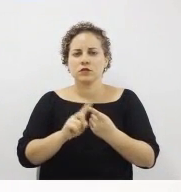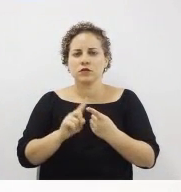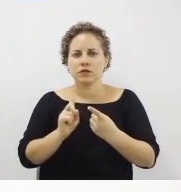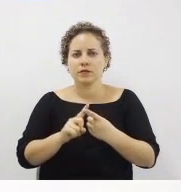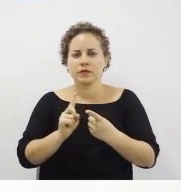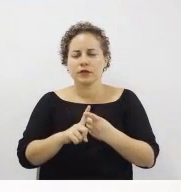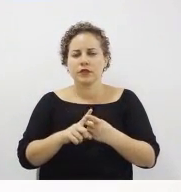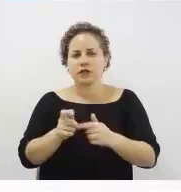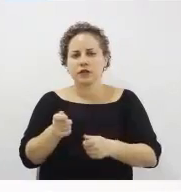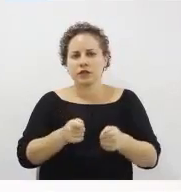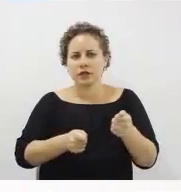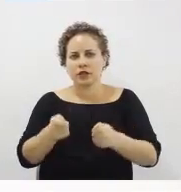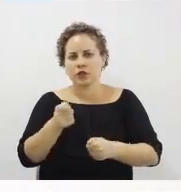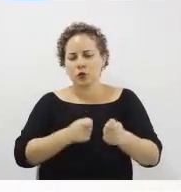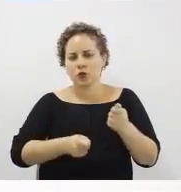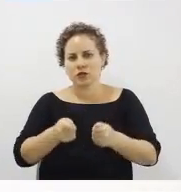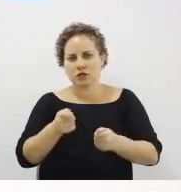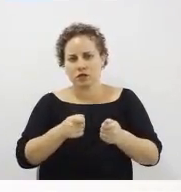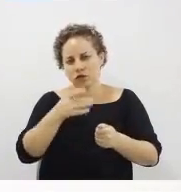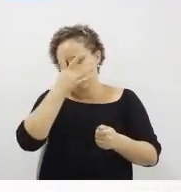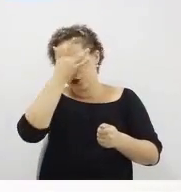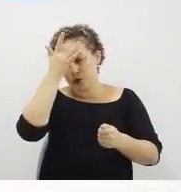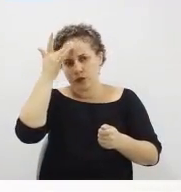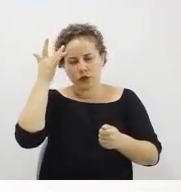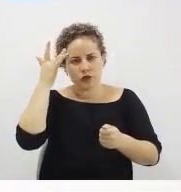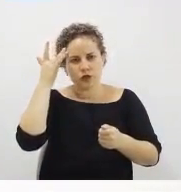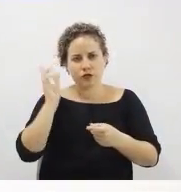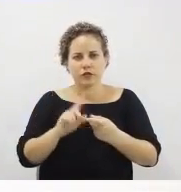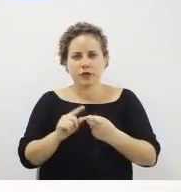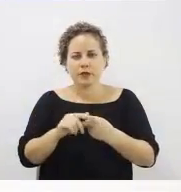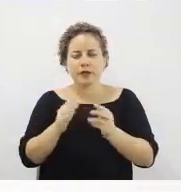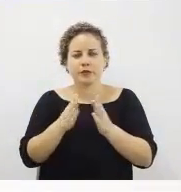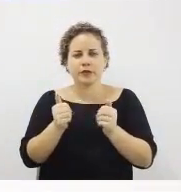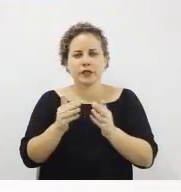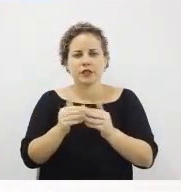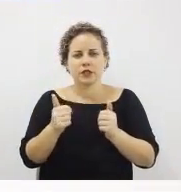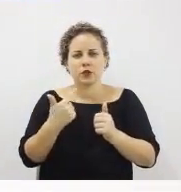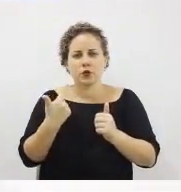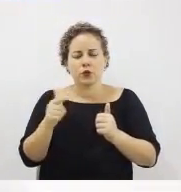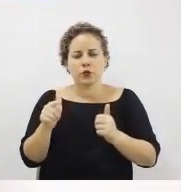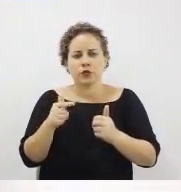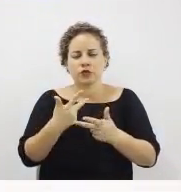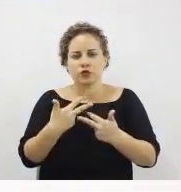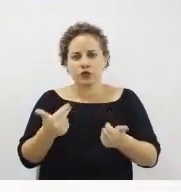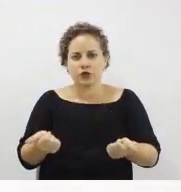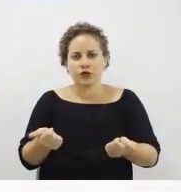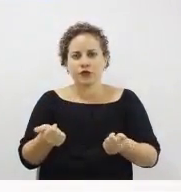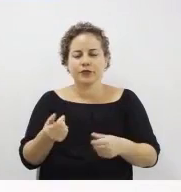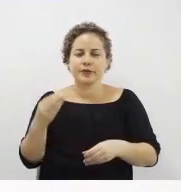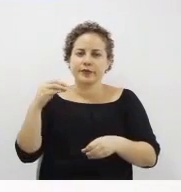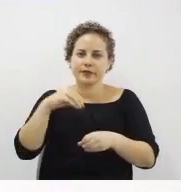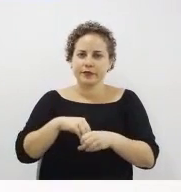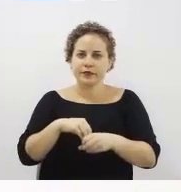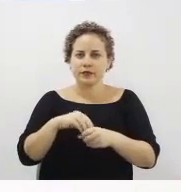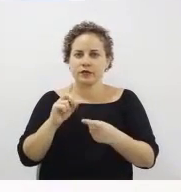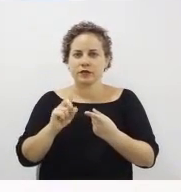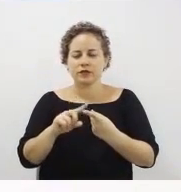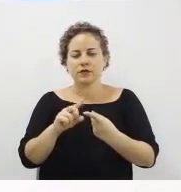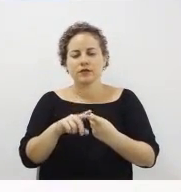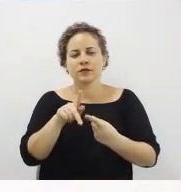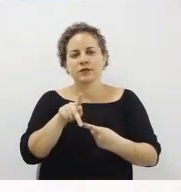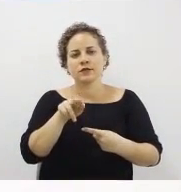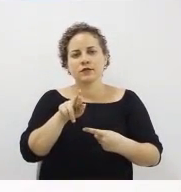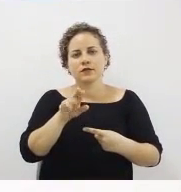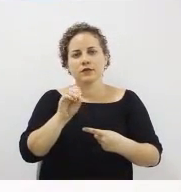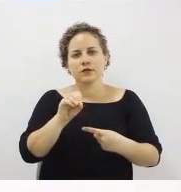pode negociar com clientes que fizeram pedidos dos outros itens para encaixar